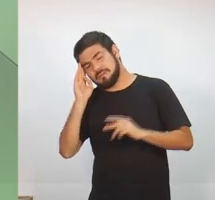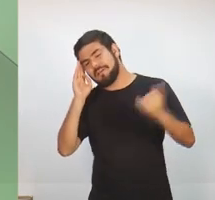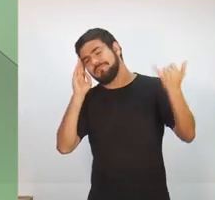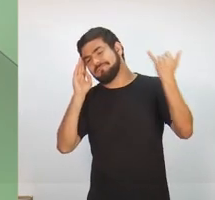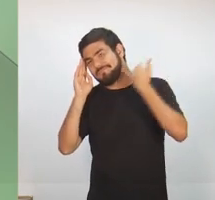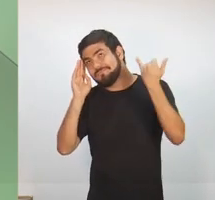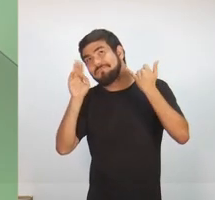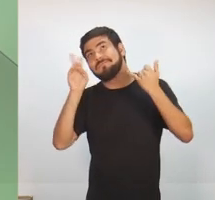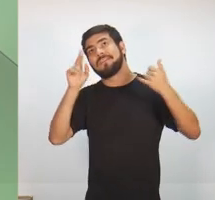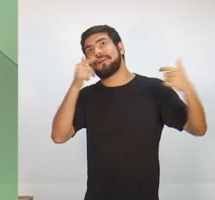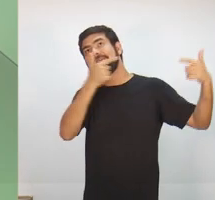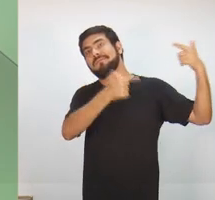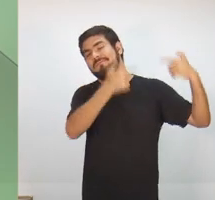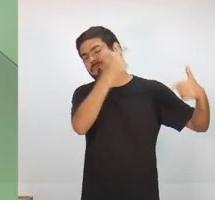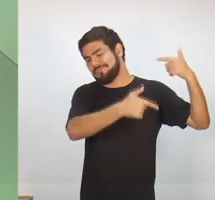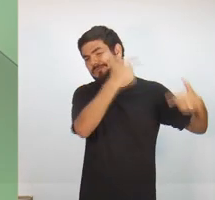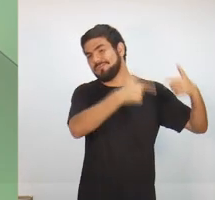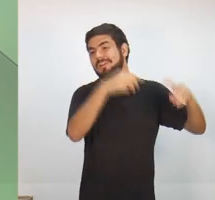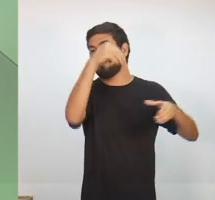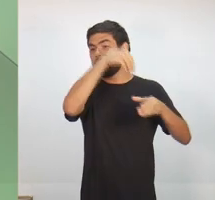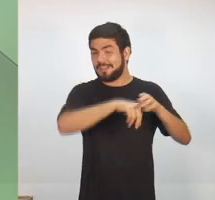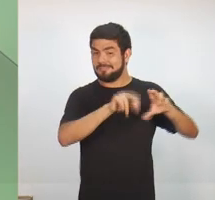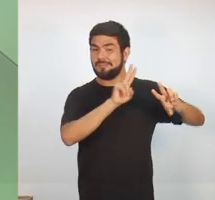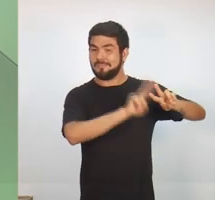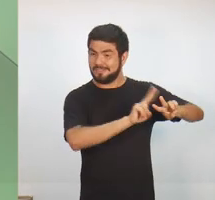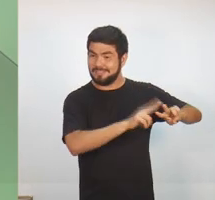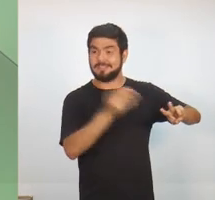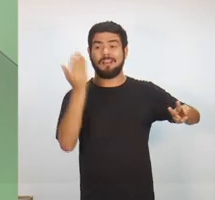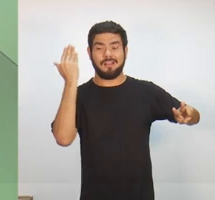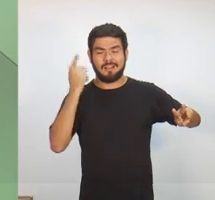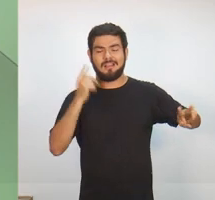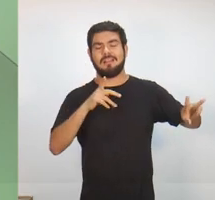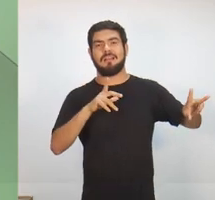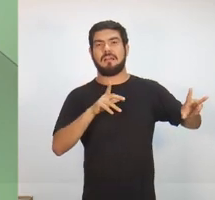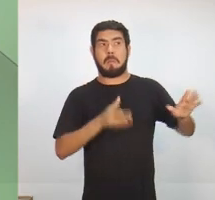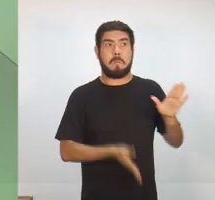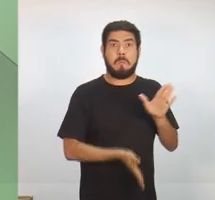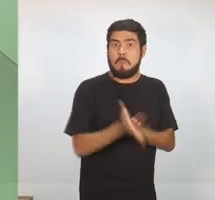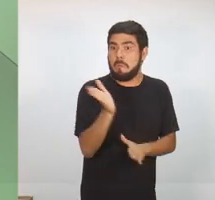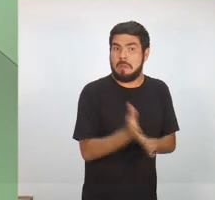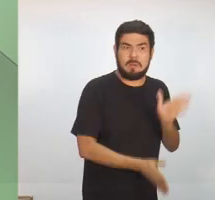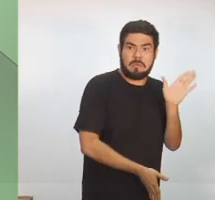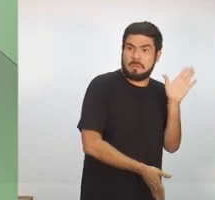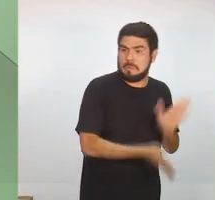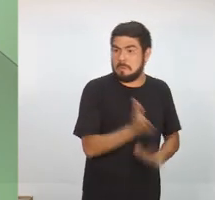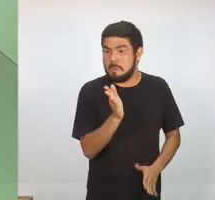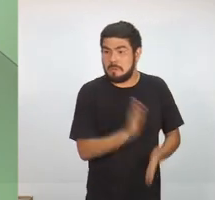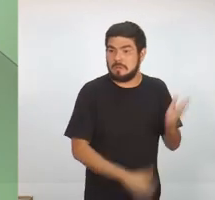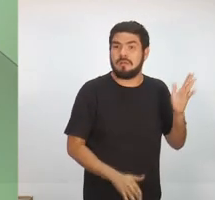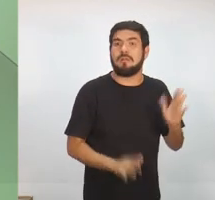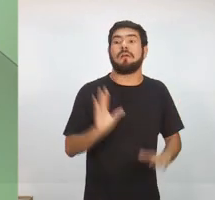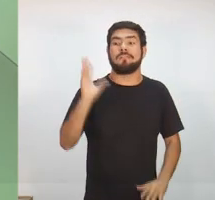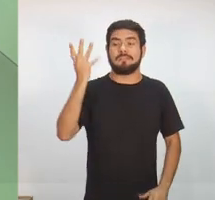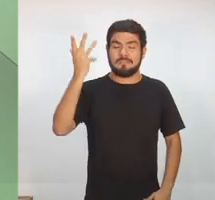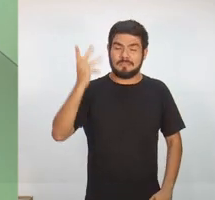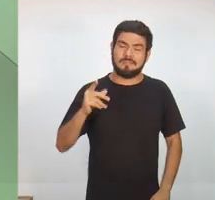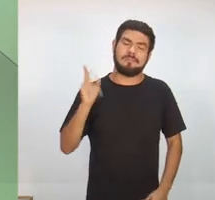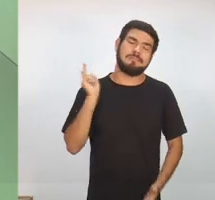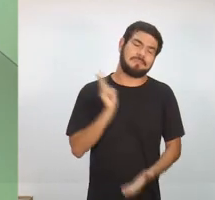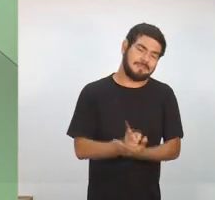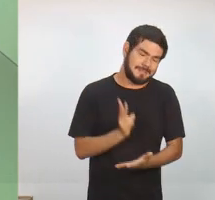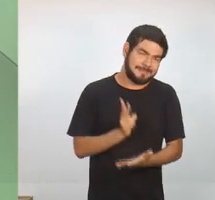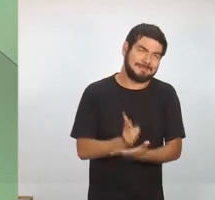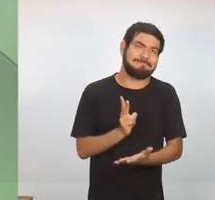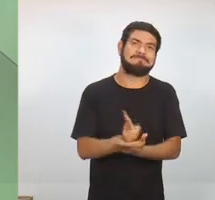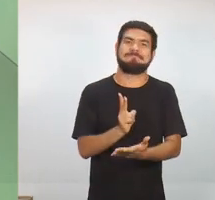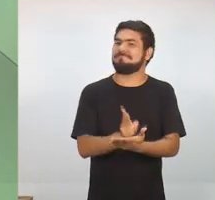daquele massacre lá no complexo penitenciário Maniso Jobim. As fugas que têm acontecido têm sido rotineiras.